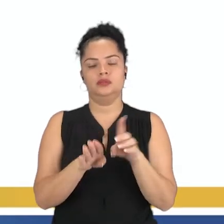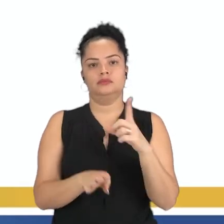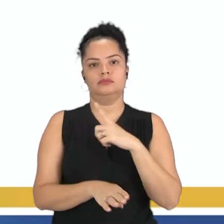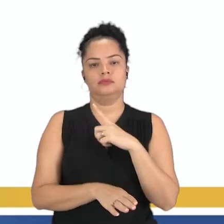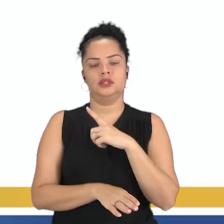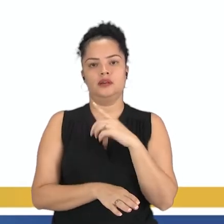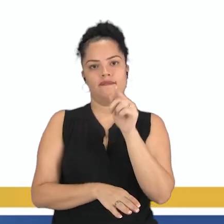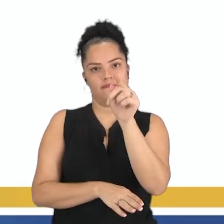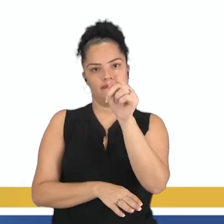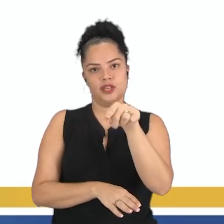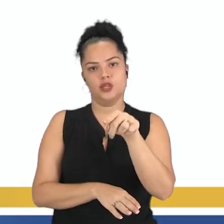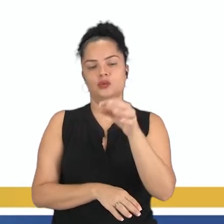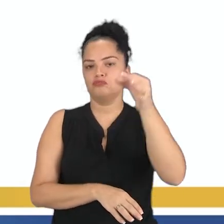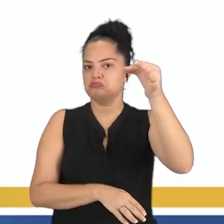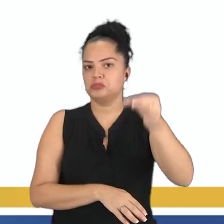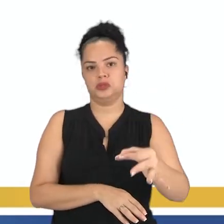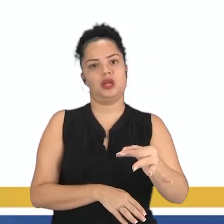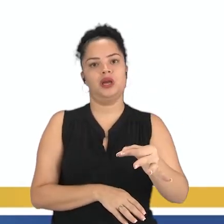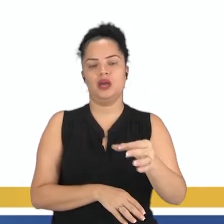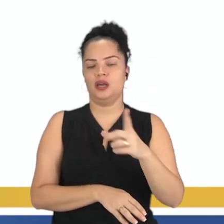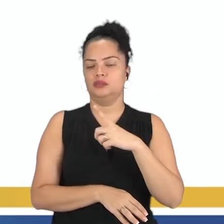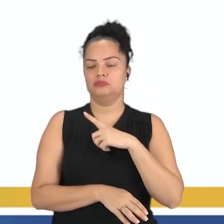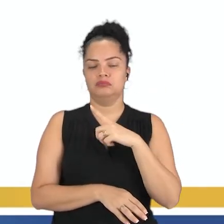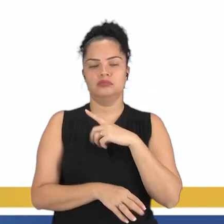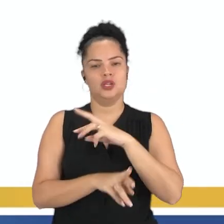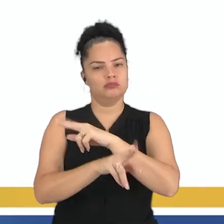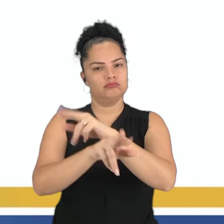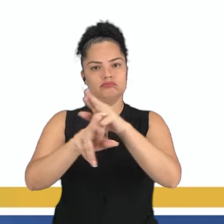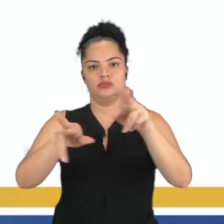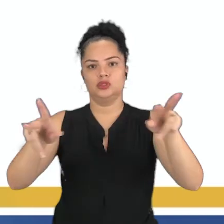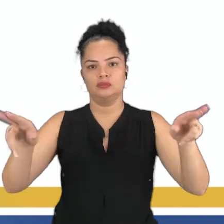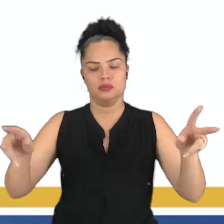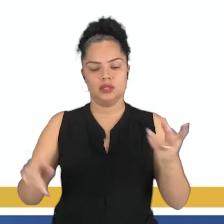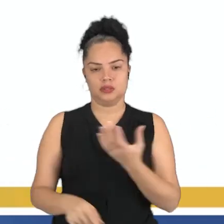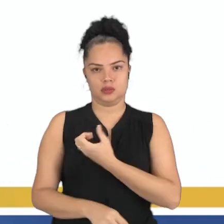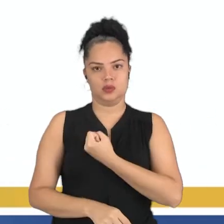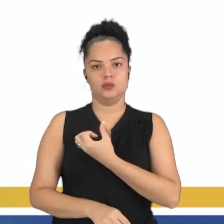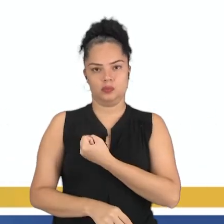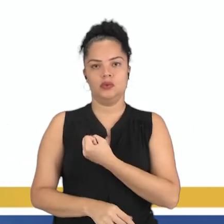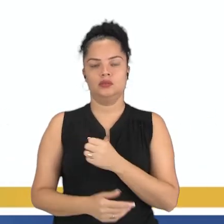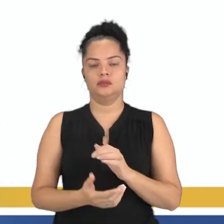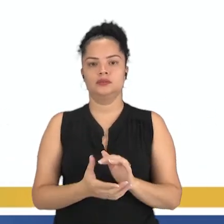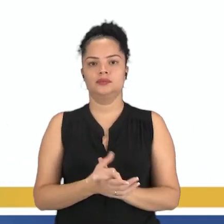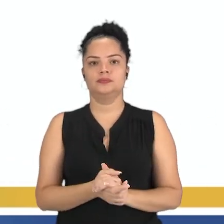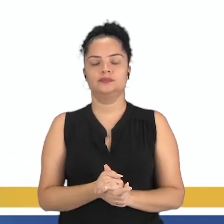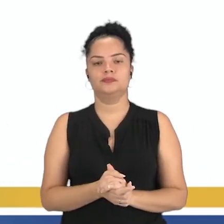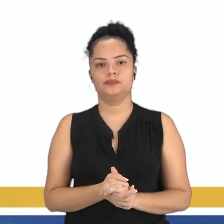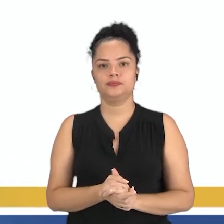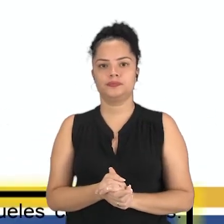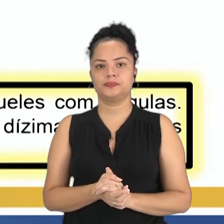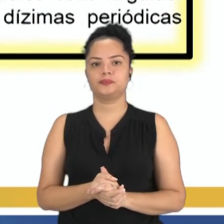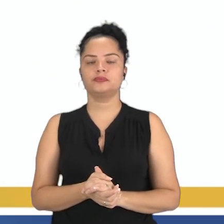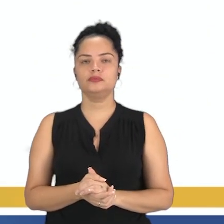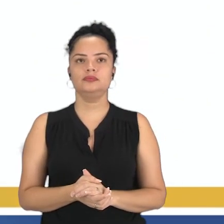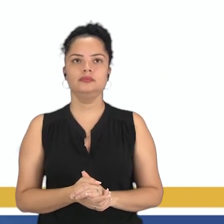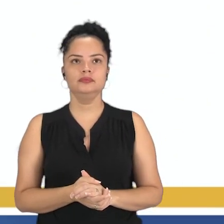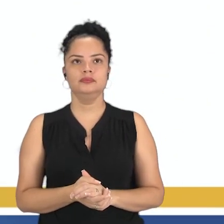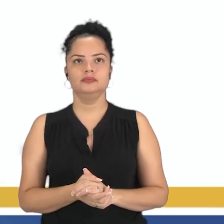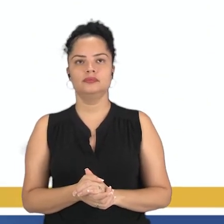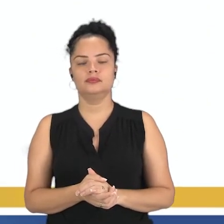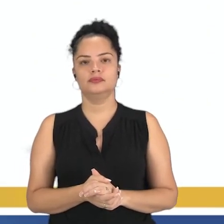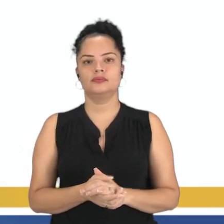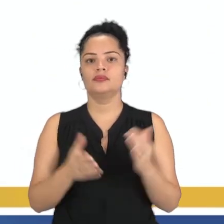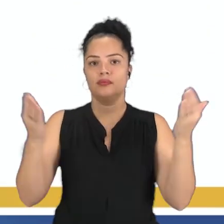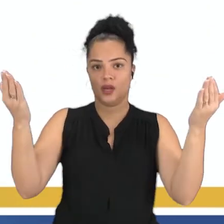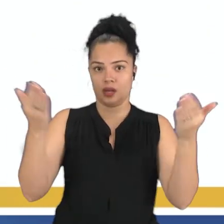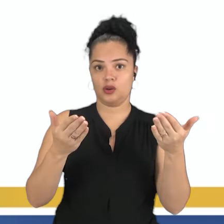racionais. Decimais exatos, dízimas periódicas, números inteiros, isso tudo para nós são números racionais. Então